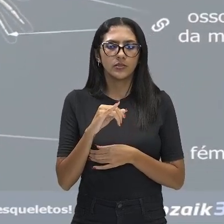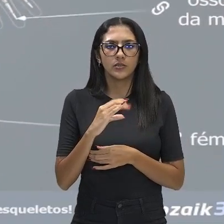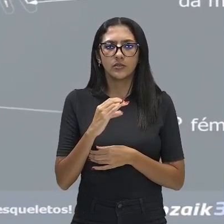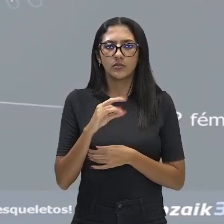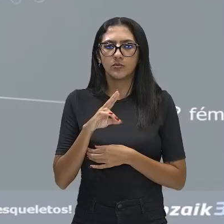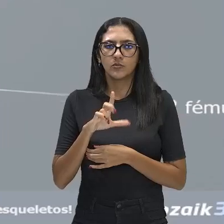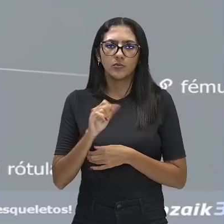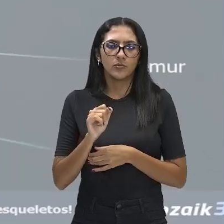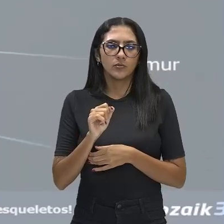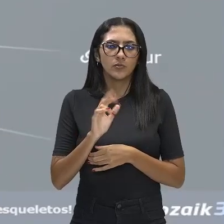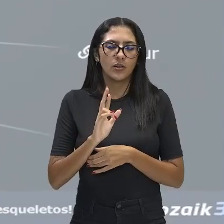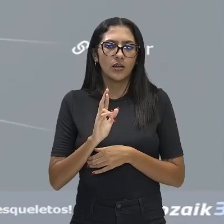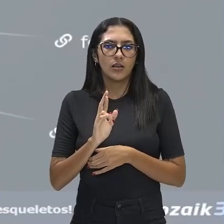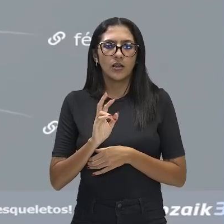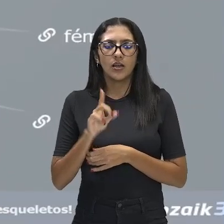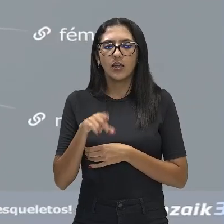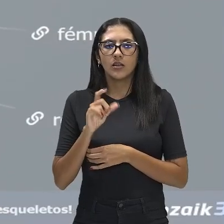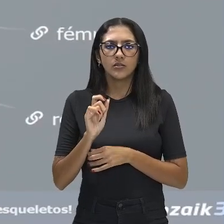aquele